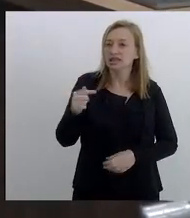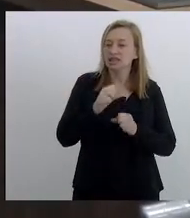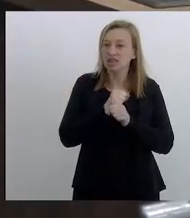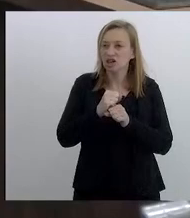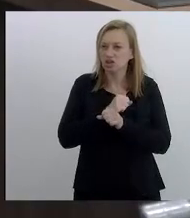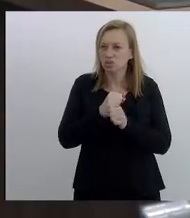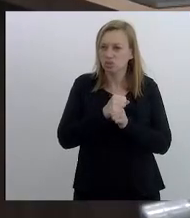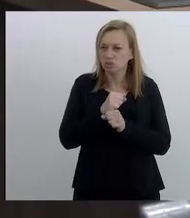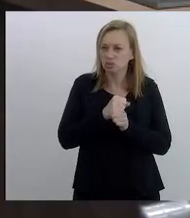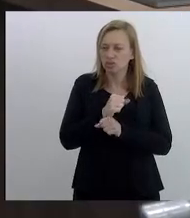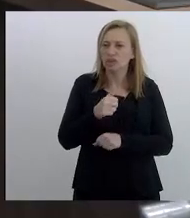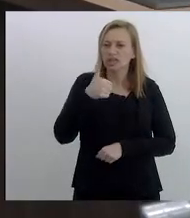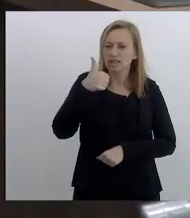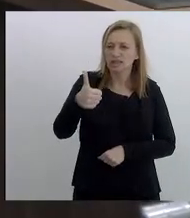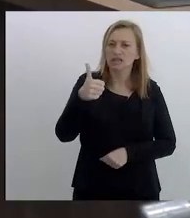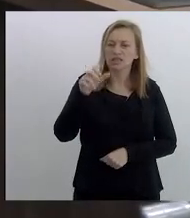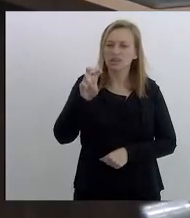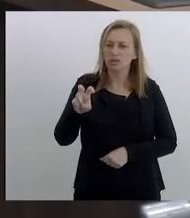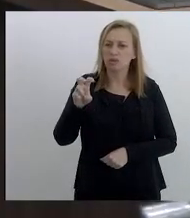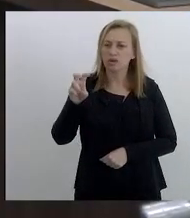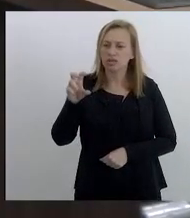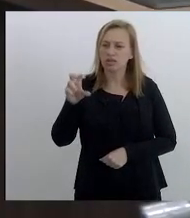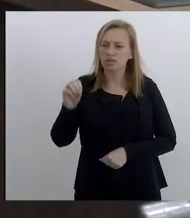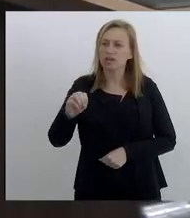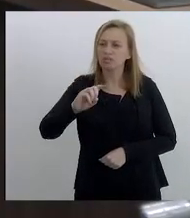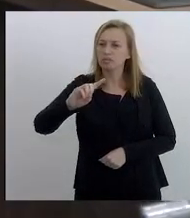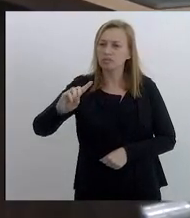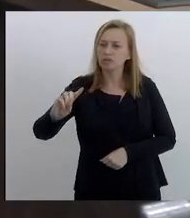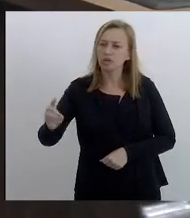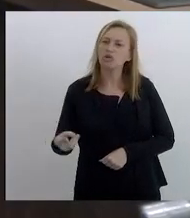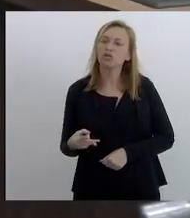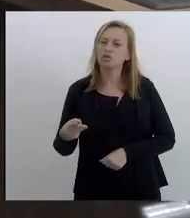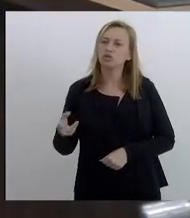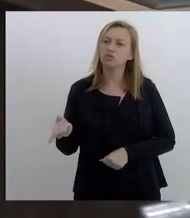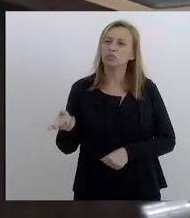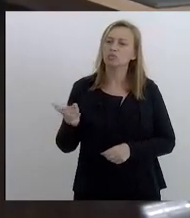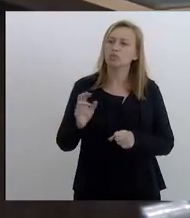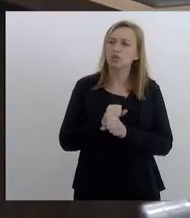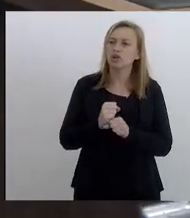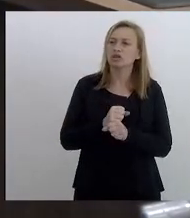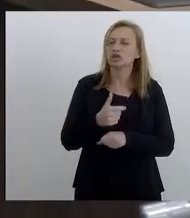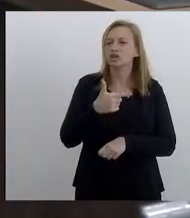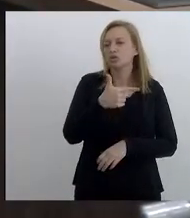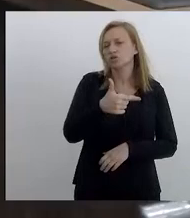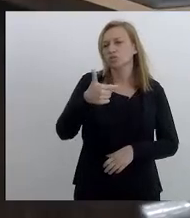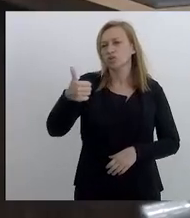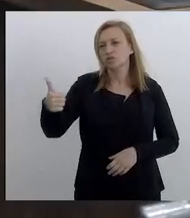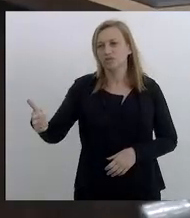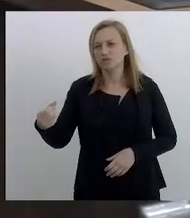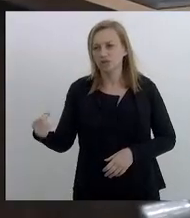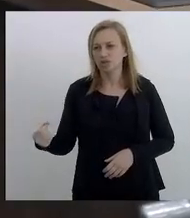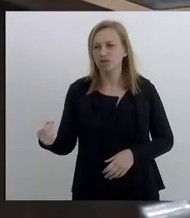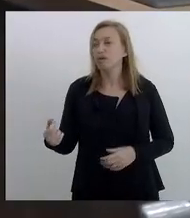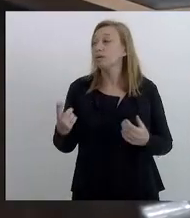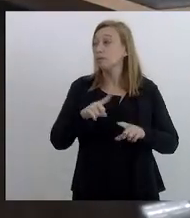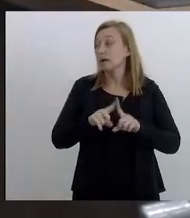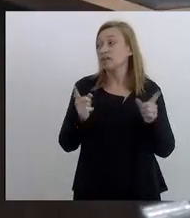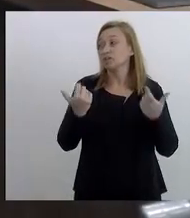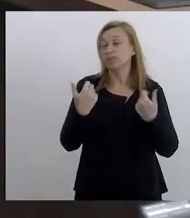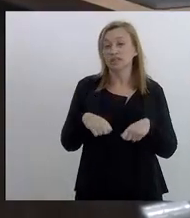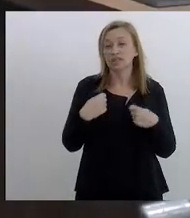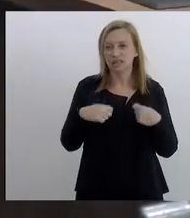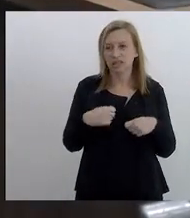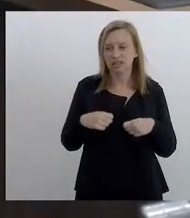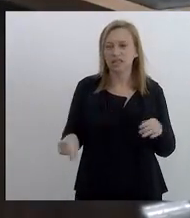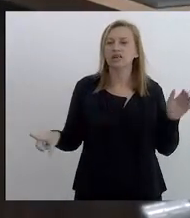anos, 150 milhões por ano, desde 2020, mas que necessitaria de uma